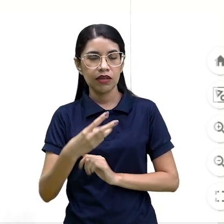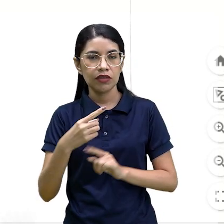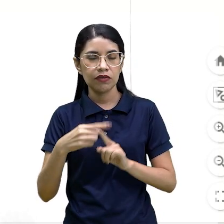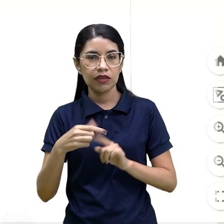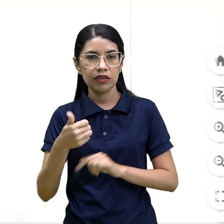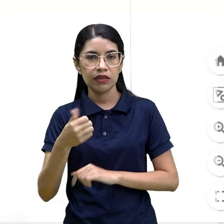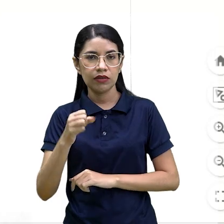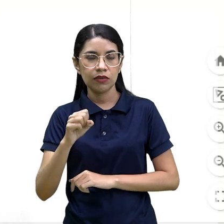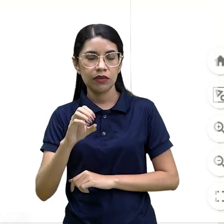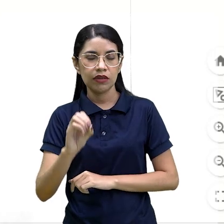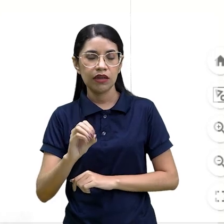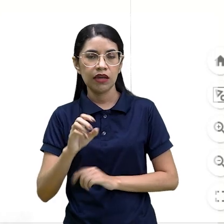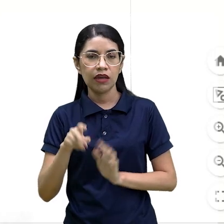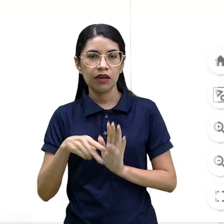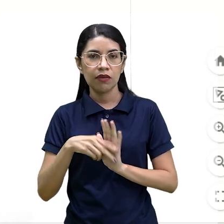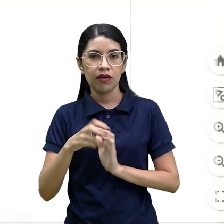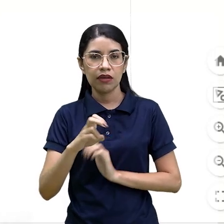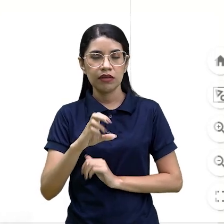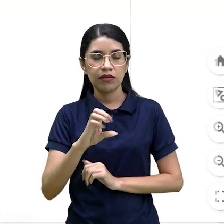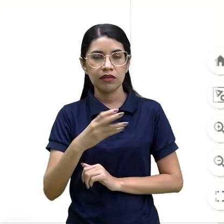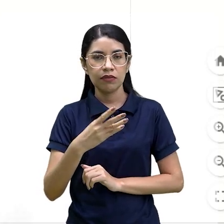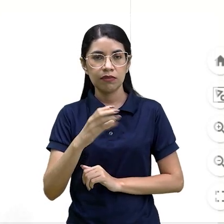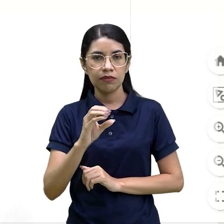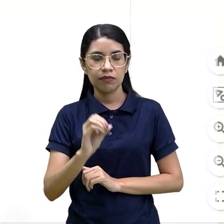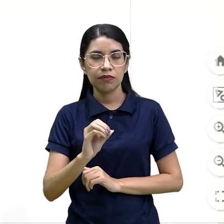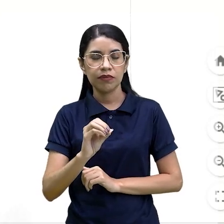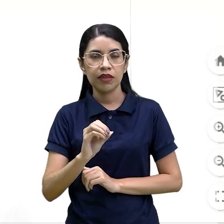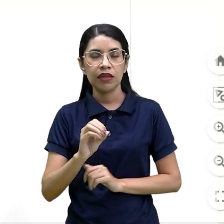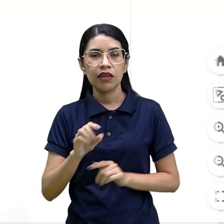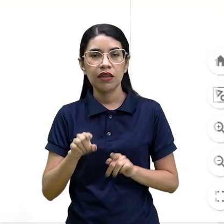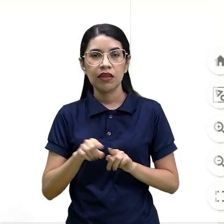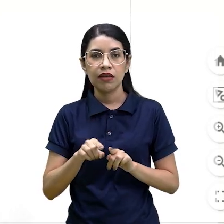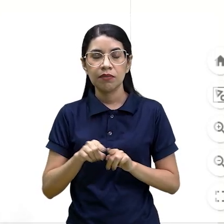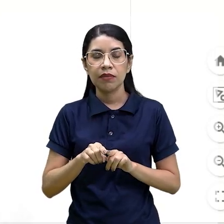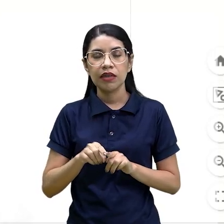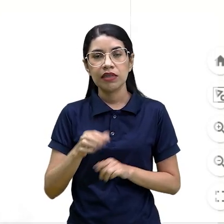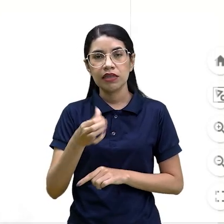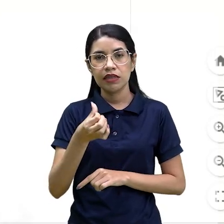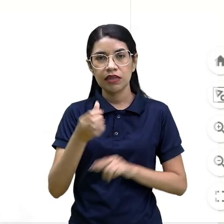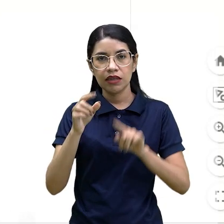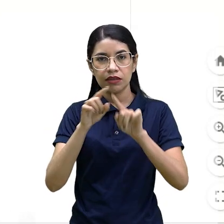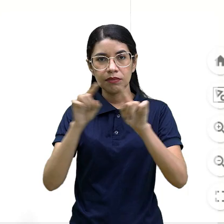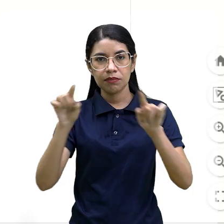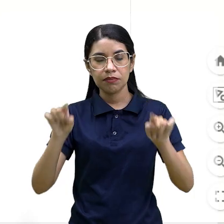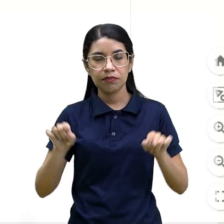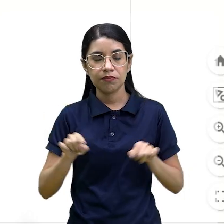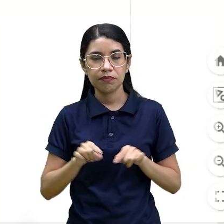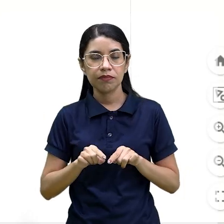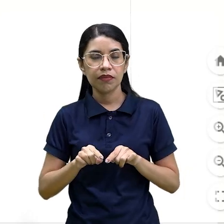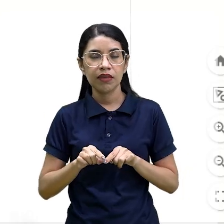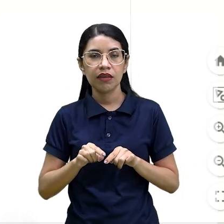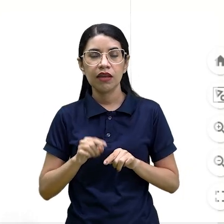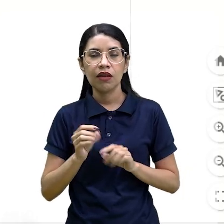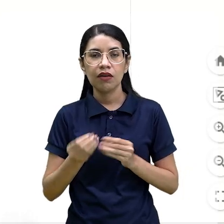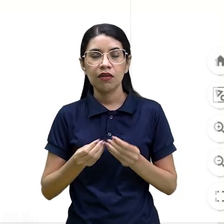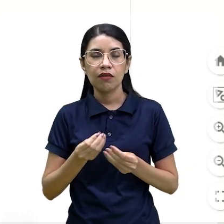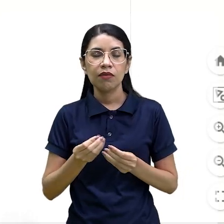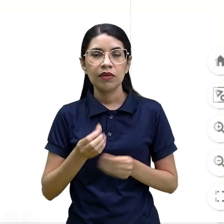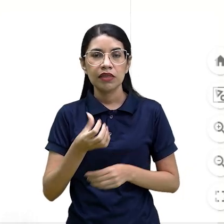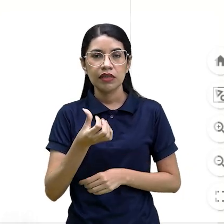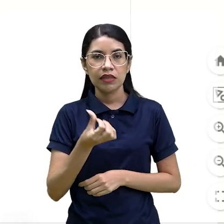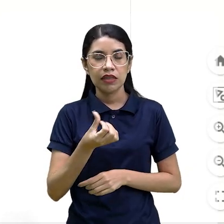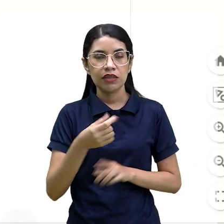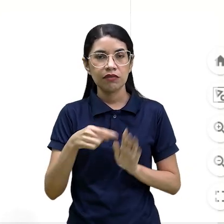é igual a 540 graus. Quando eu tenho 6 lados, um hexágono regular, vai ser 6